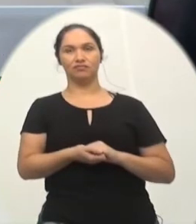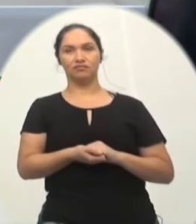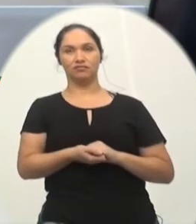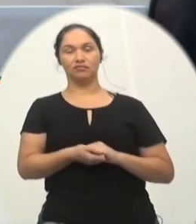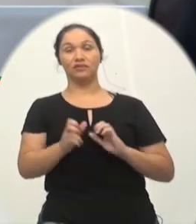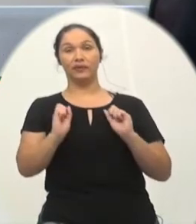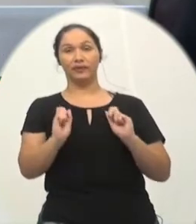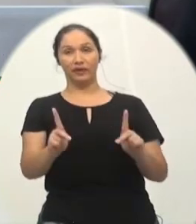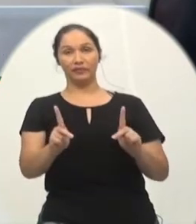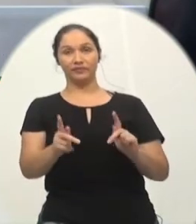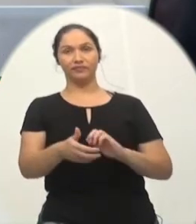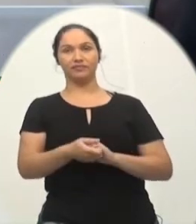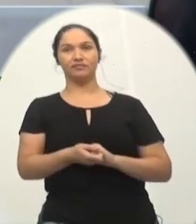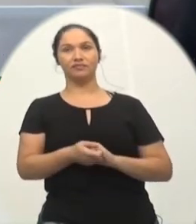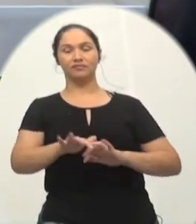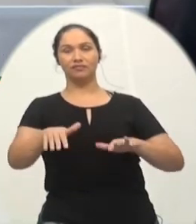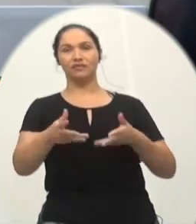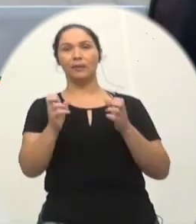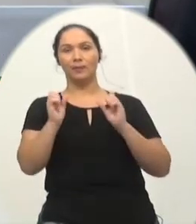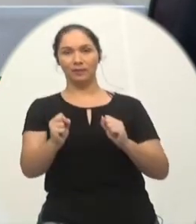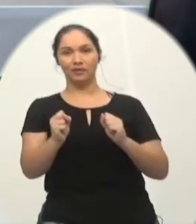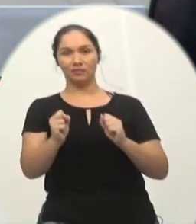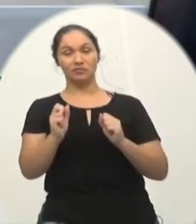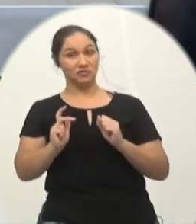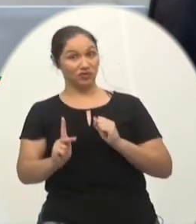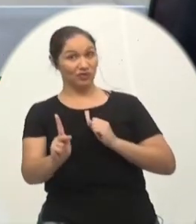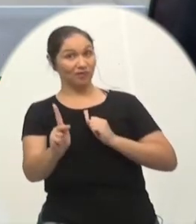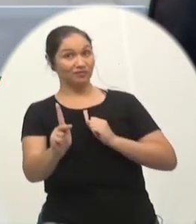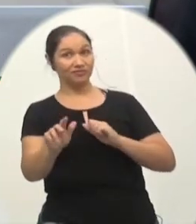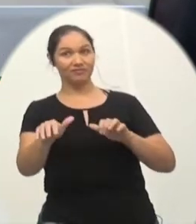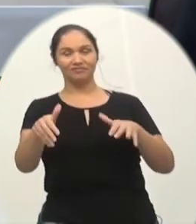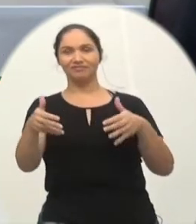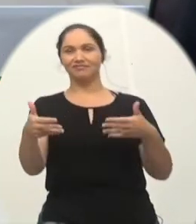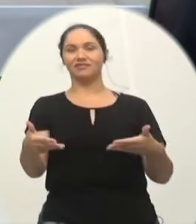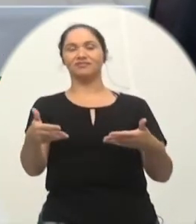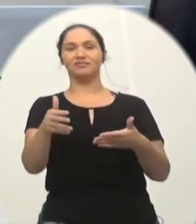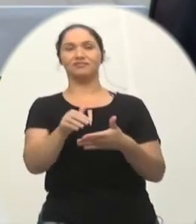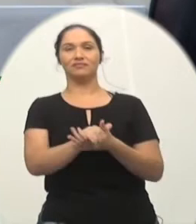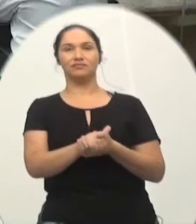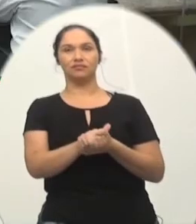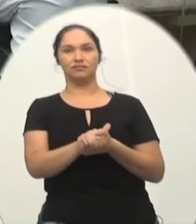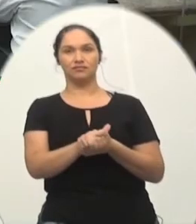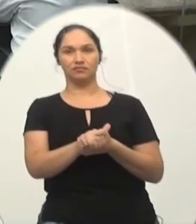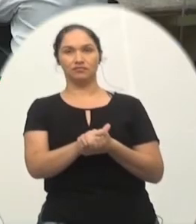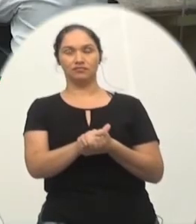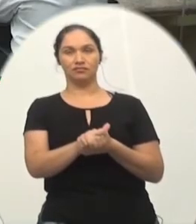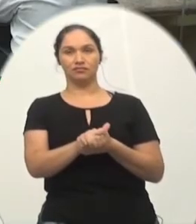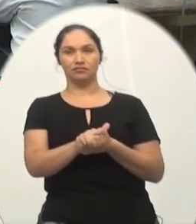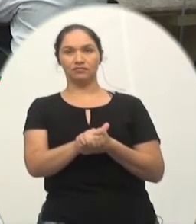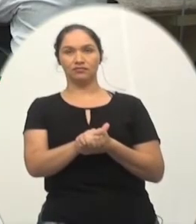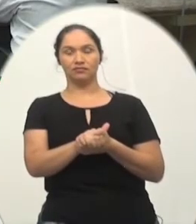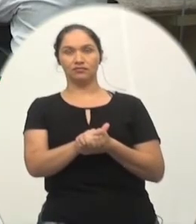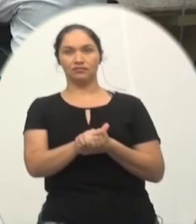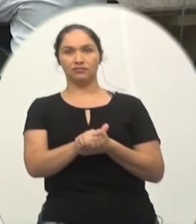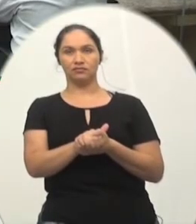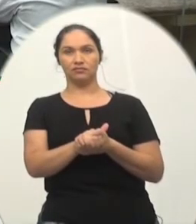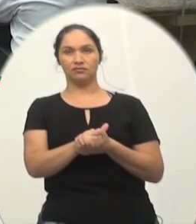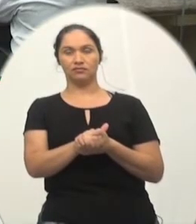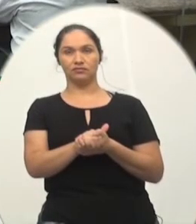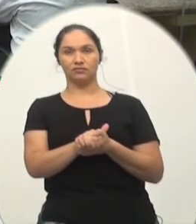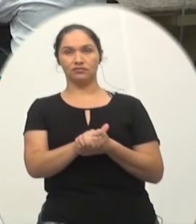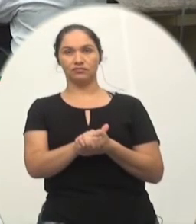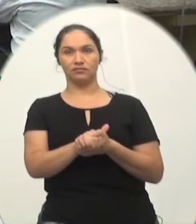Ok? Então, podemos prosseguir? Então, agora, vou ler aqui com a palavra. Ah, o Paulo.